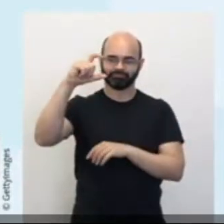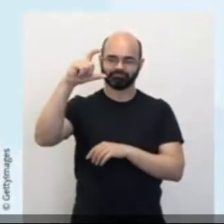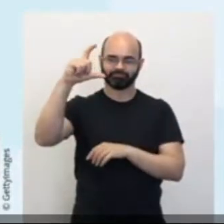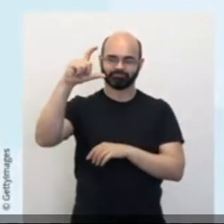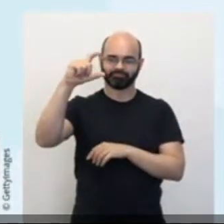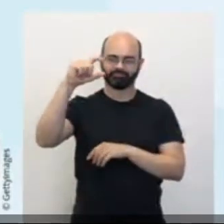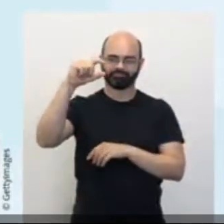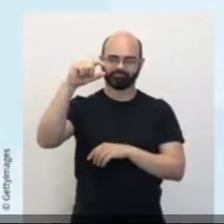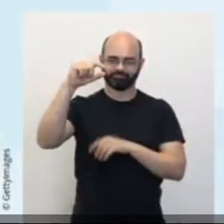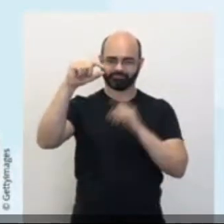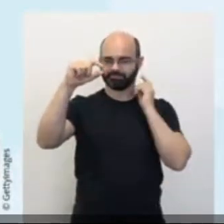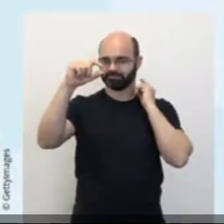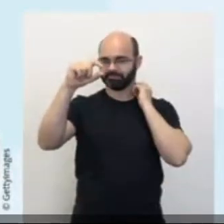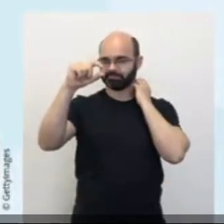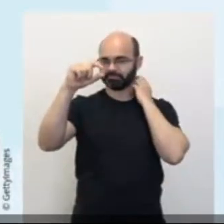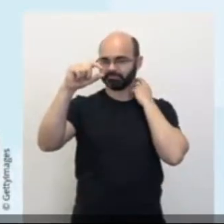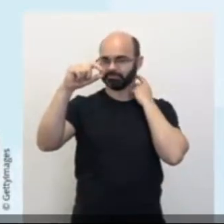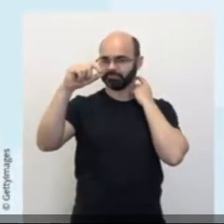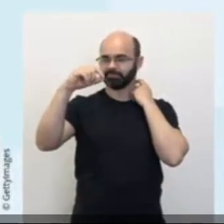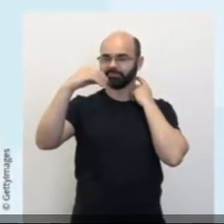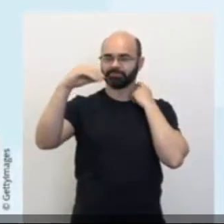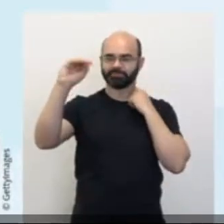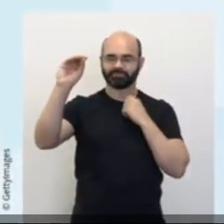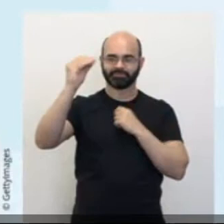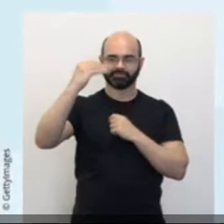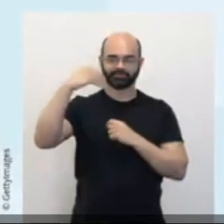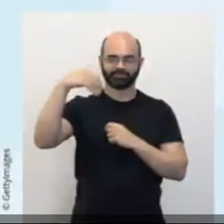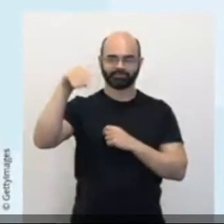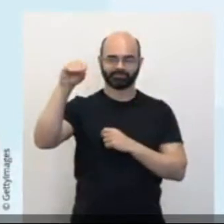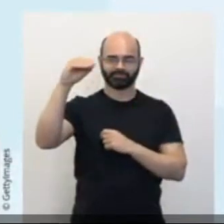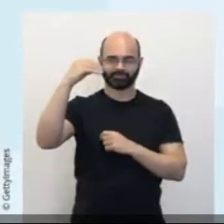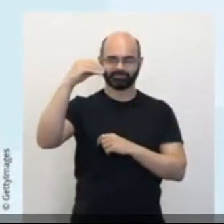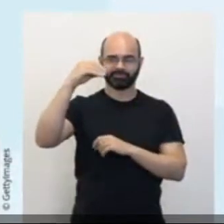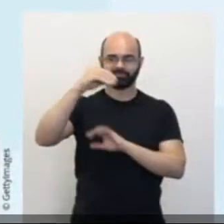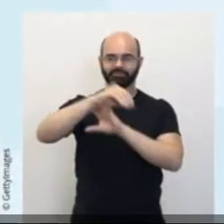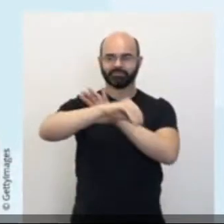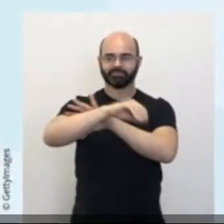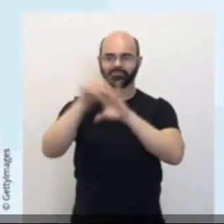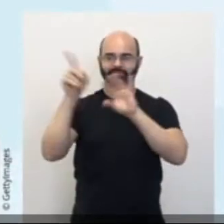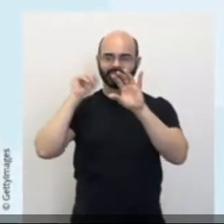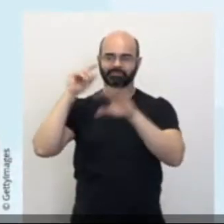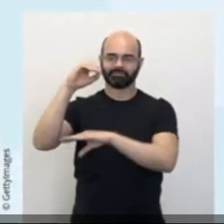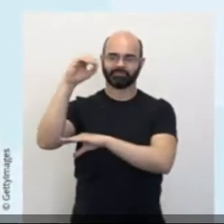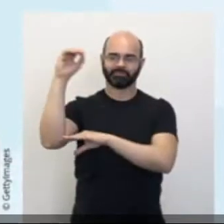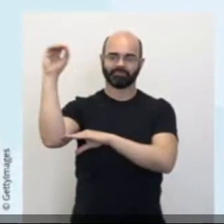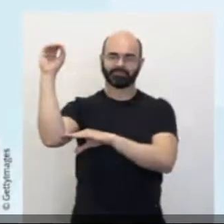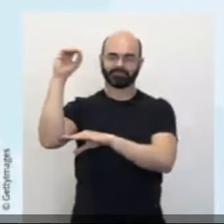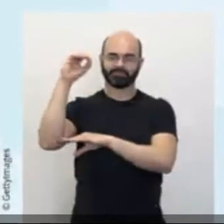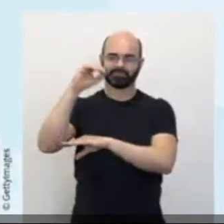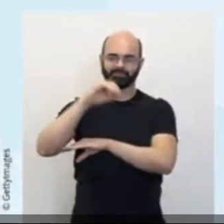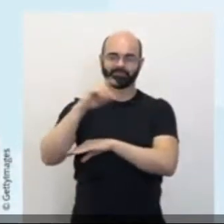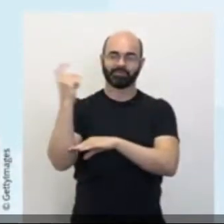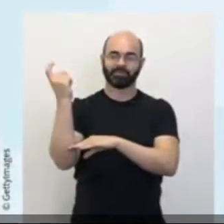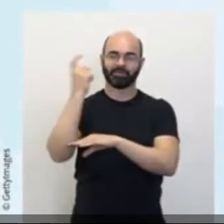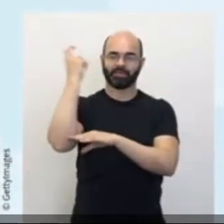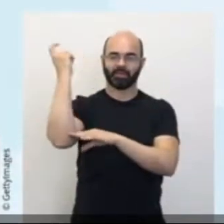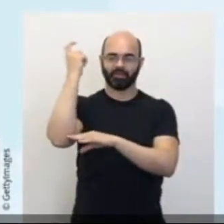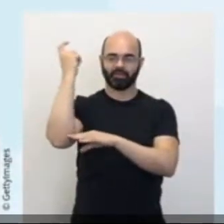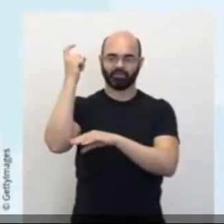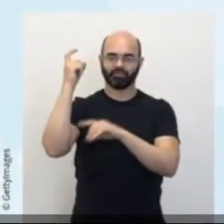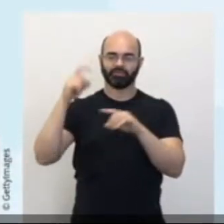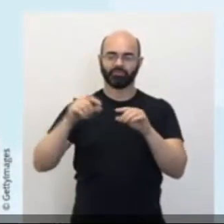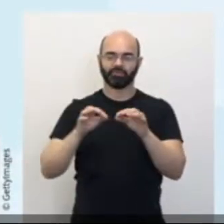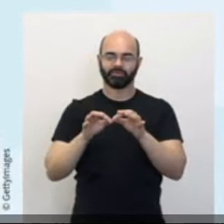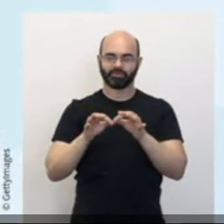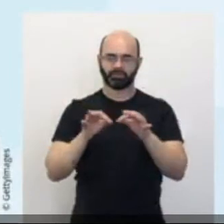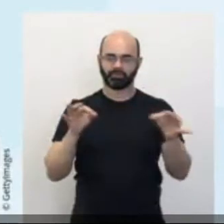ali da rotação dessa pinça, a abertura, que é a extensão tanto de altura quanto de comprimento, que é essa ideia,